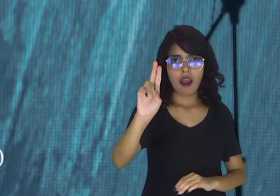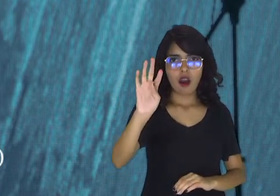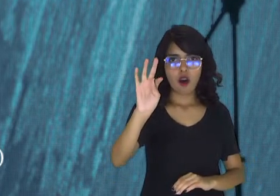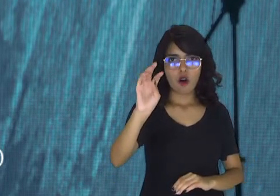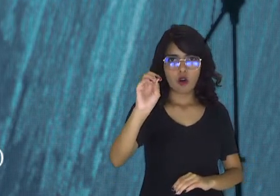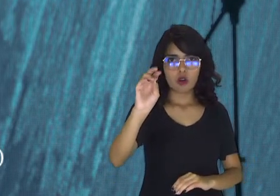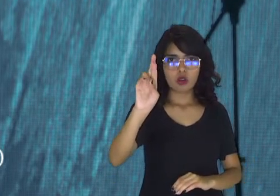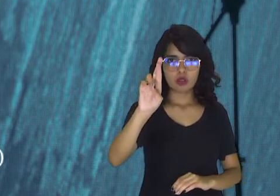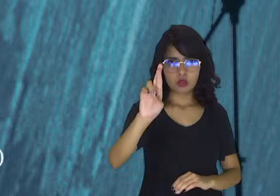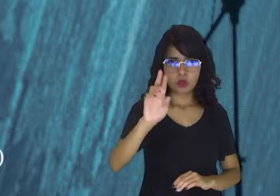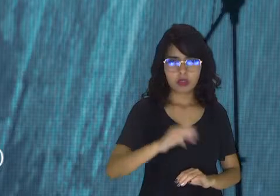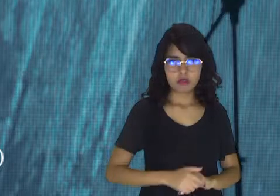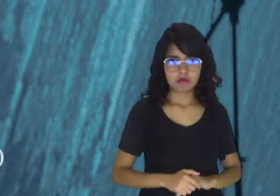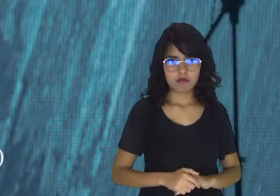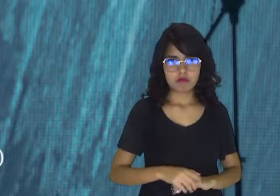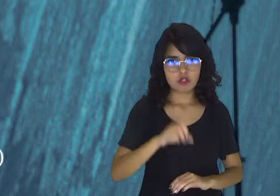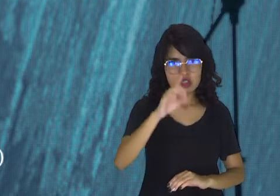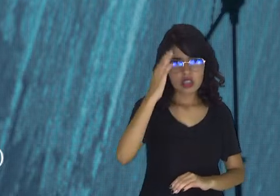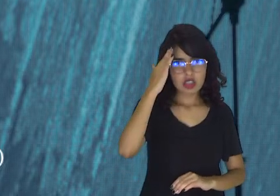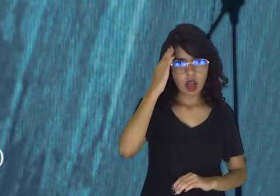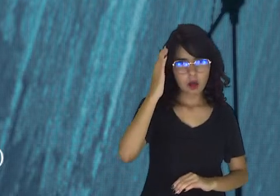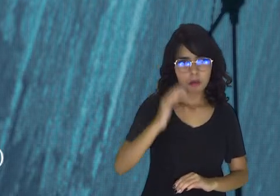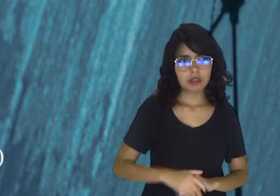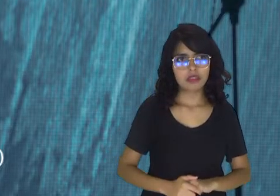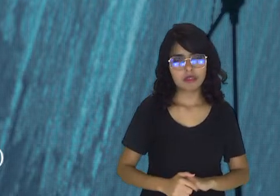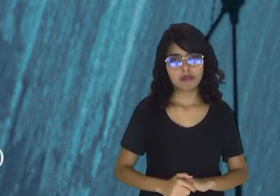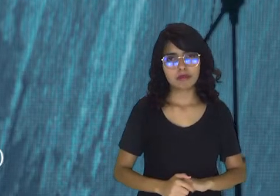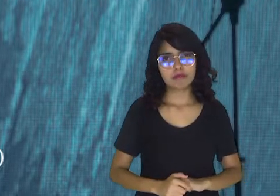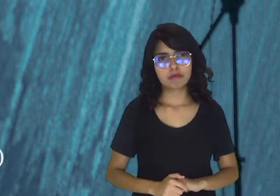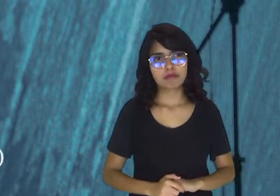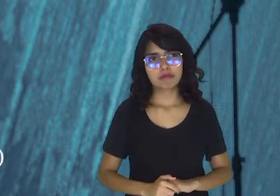O que é um autor? Alguém pode me definir o que é um autor?